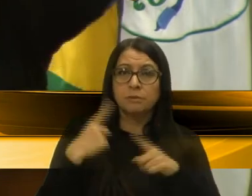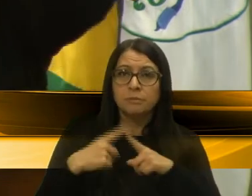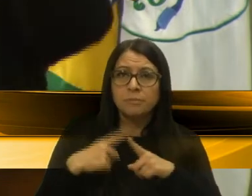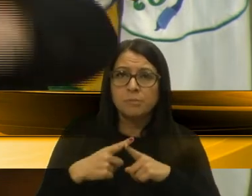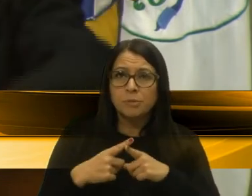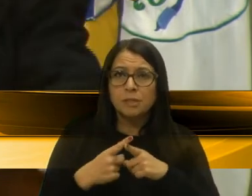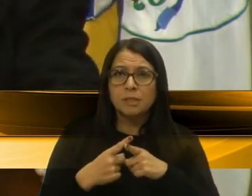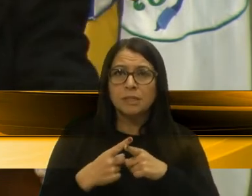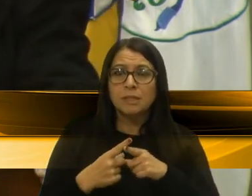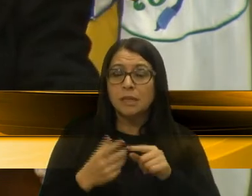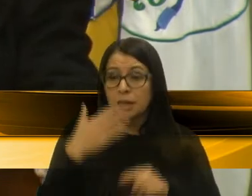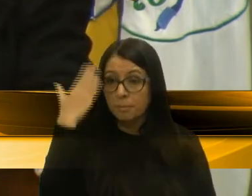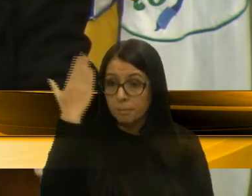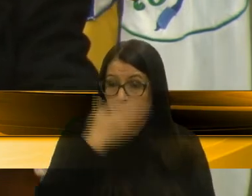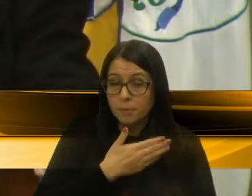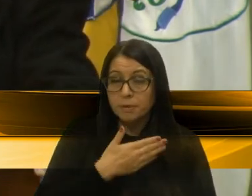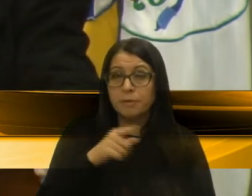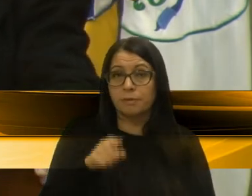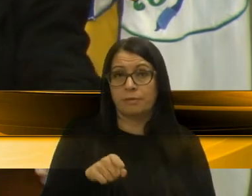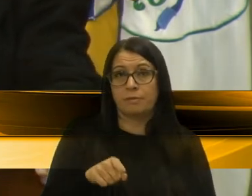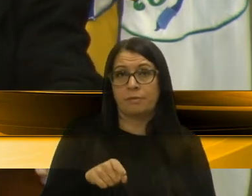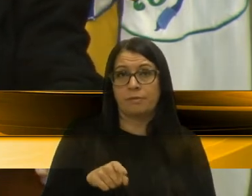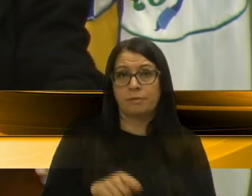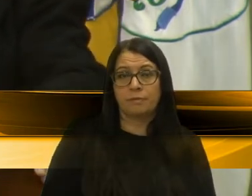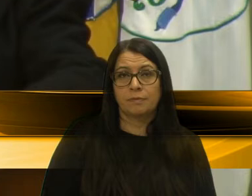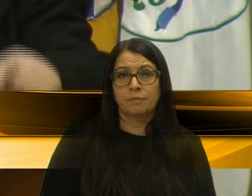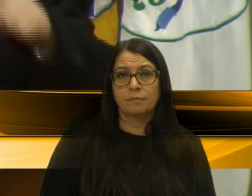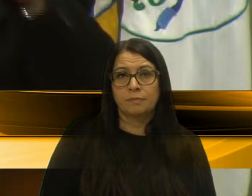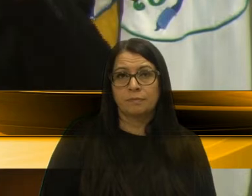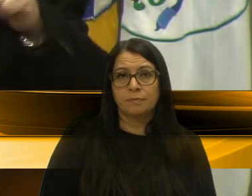está comprovado que